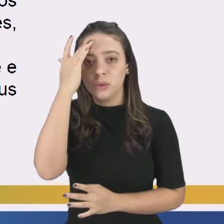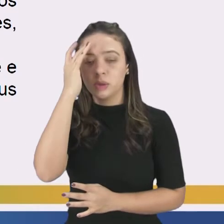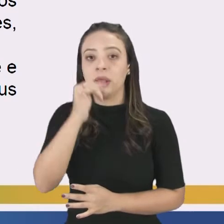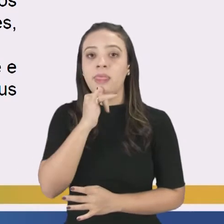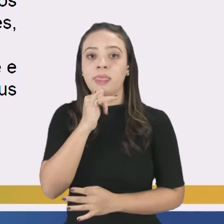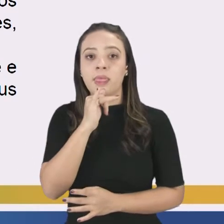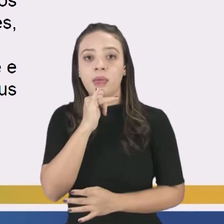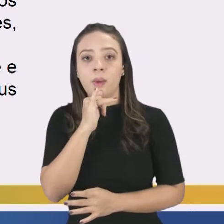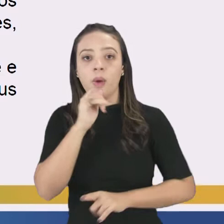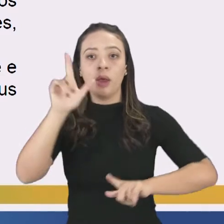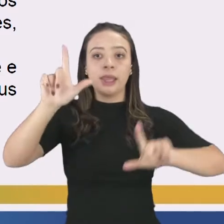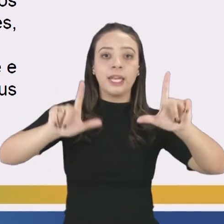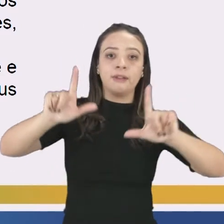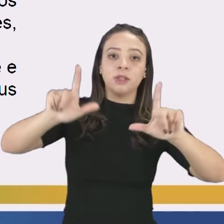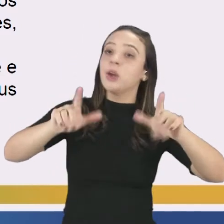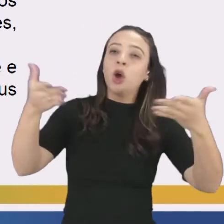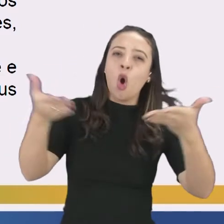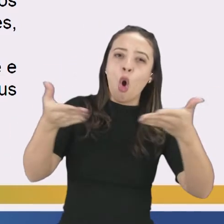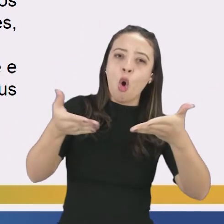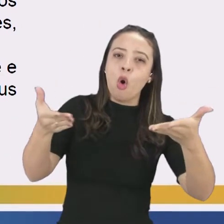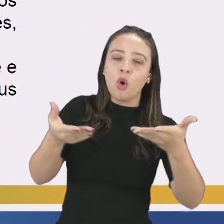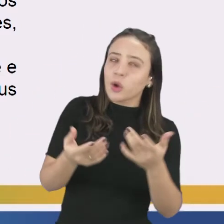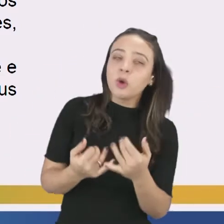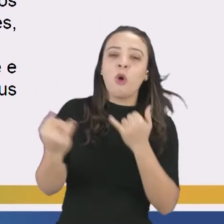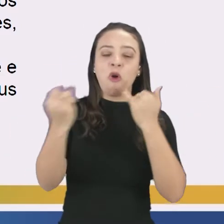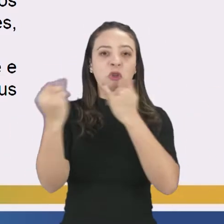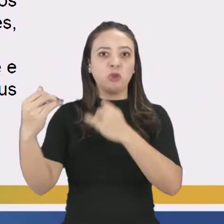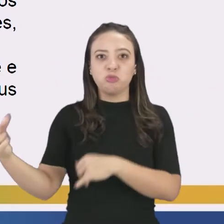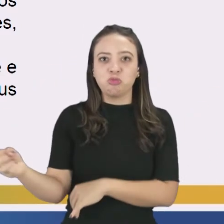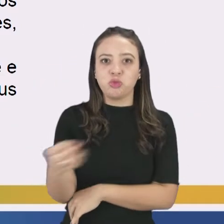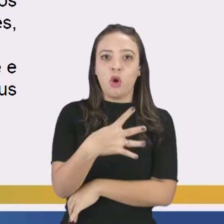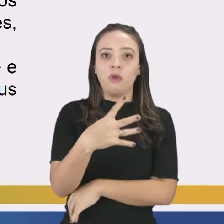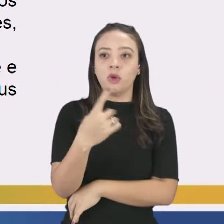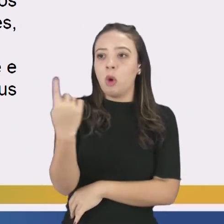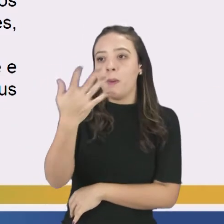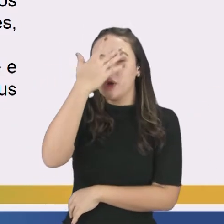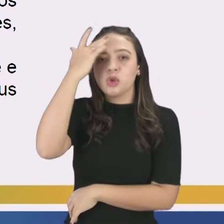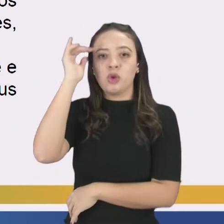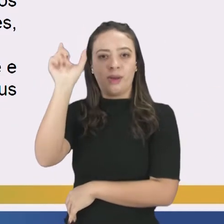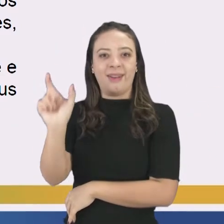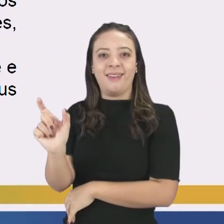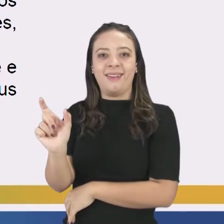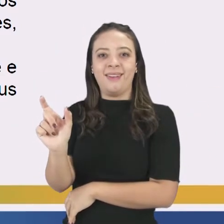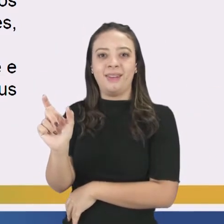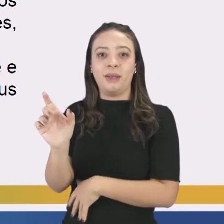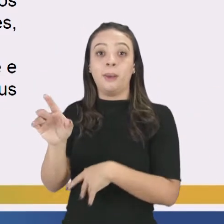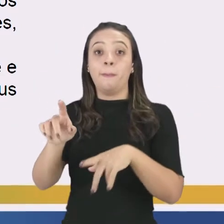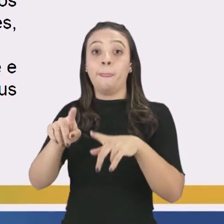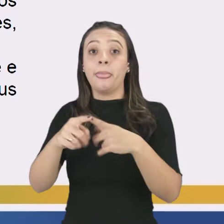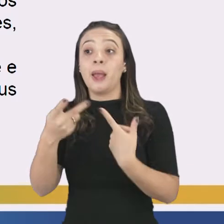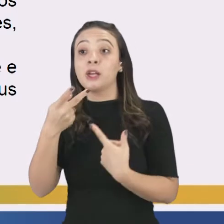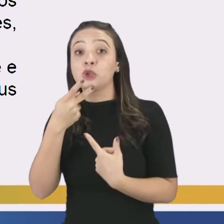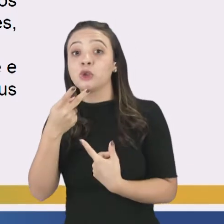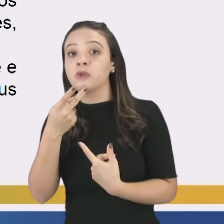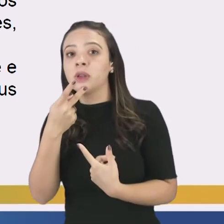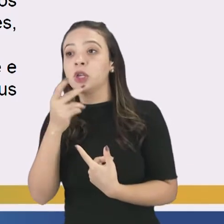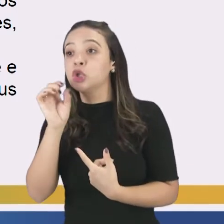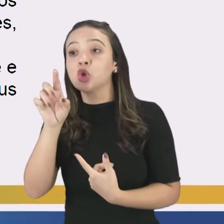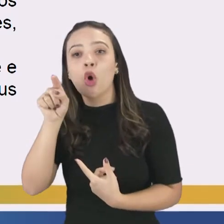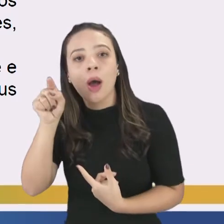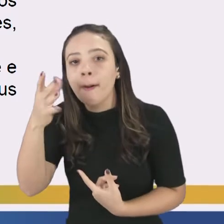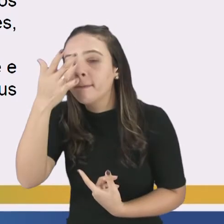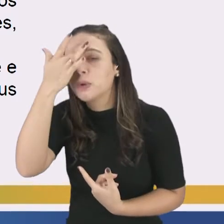Fantástico. Hoje, exclusiva de fulano de tal. Ou seja, é uma entrevista. Ele vai falar sobre aquele assunto, só ele